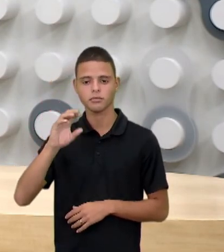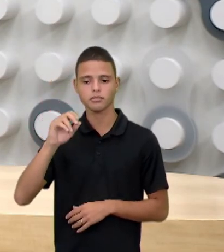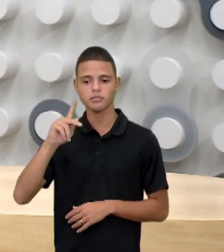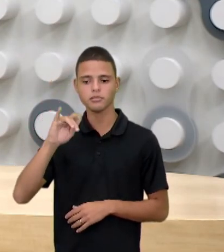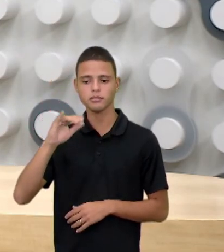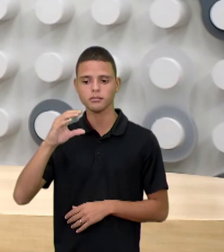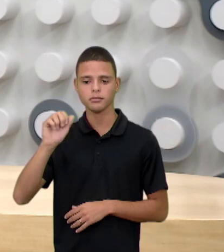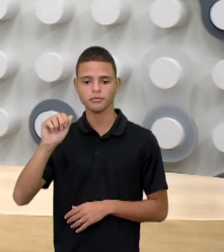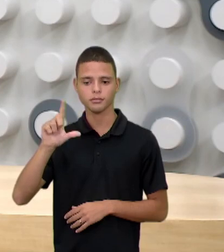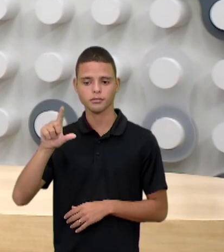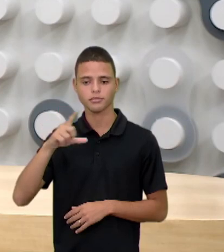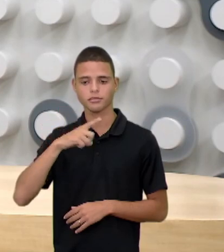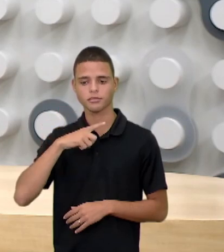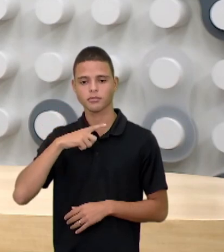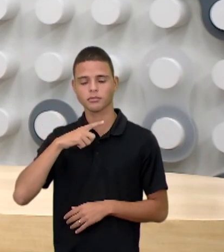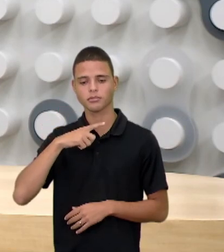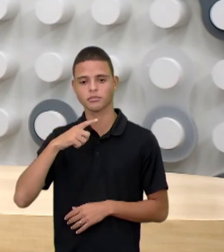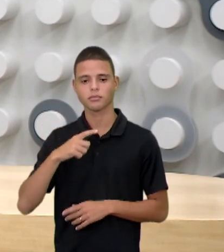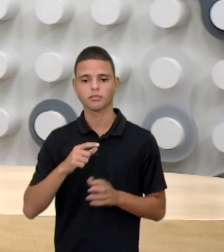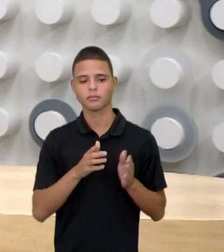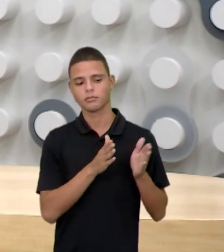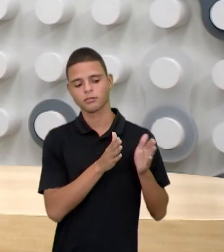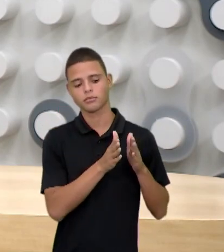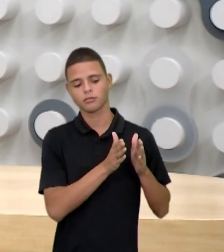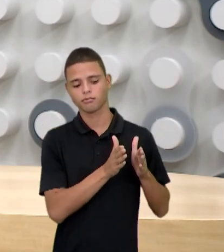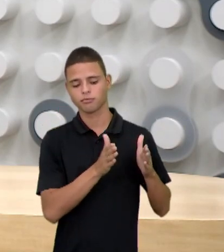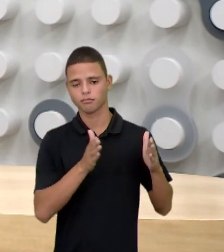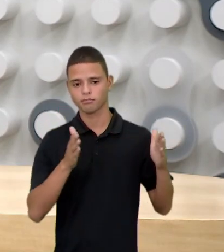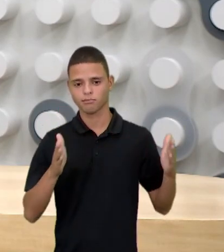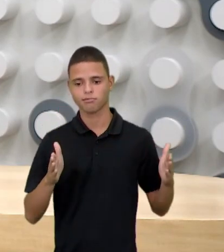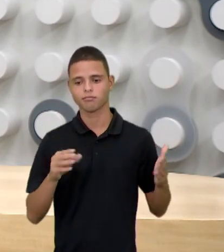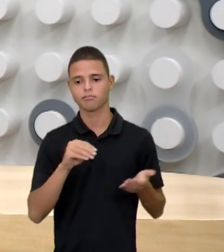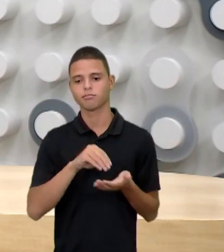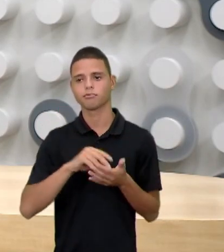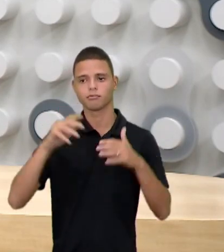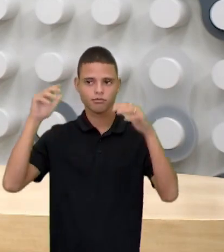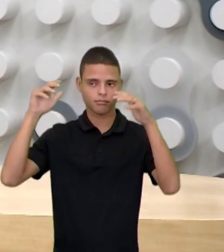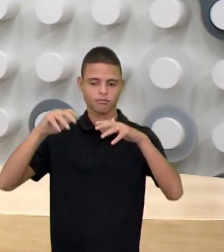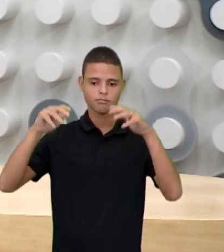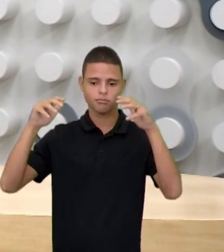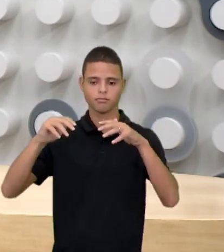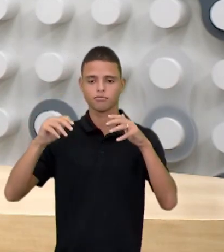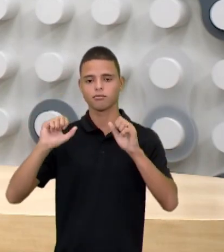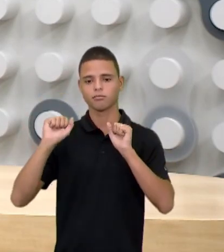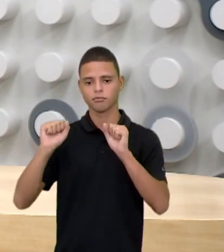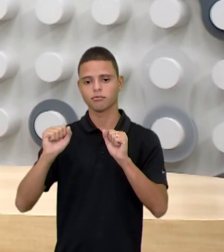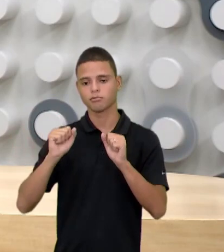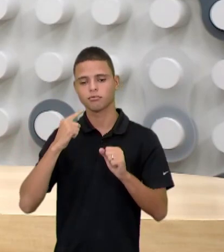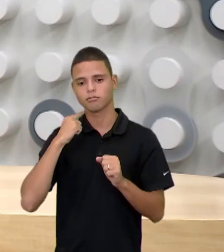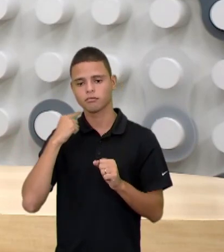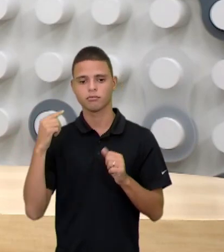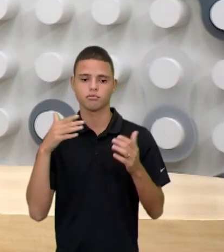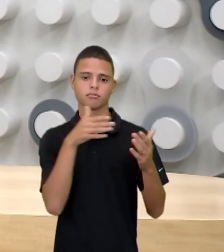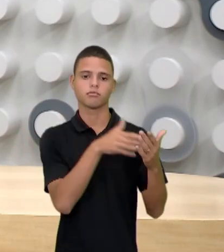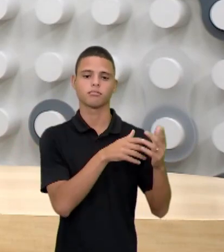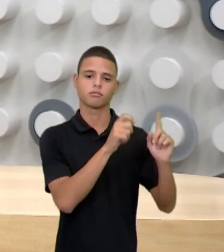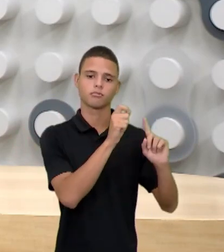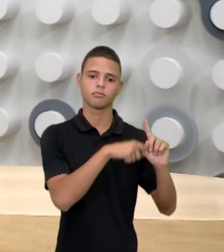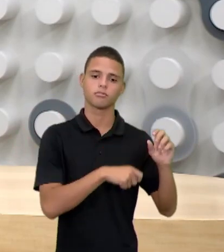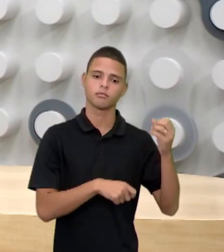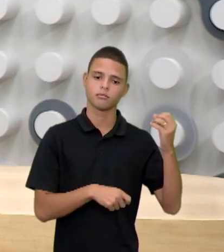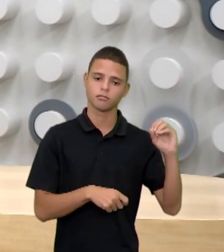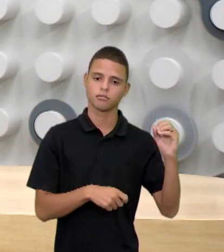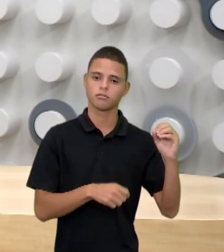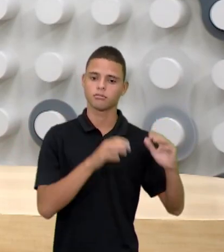ela tem a tendência de ter um período longo de estiagem, né, que pode ir de abril até outubro, e às vezes pode